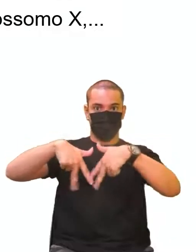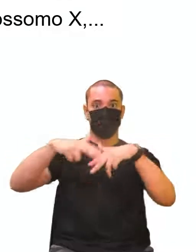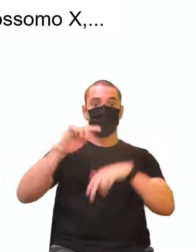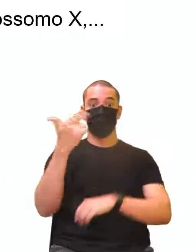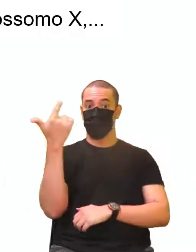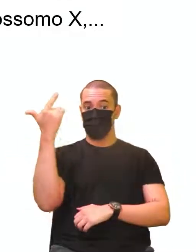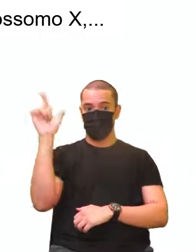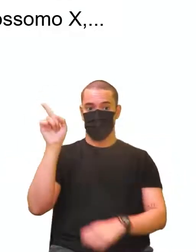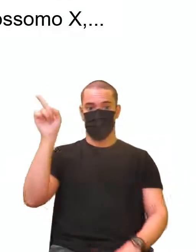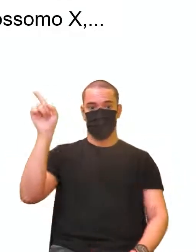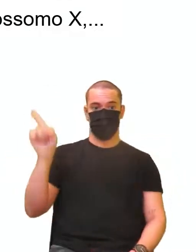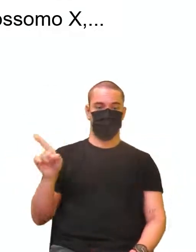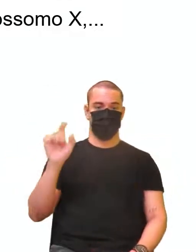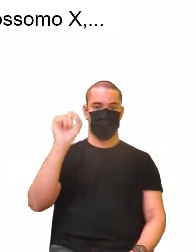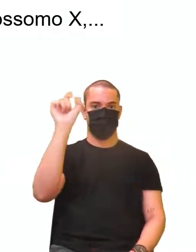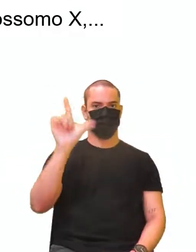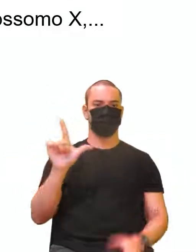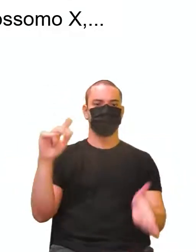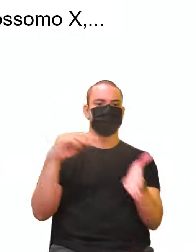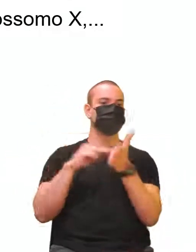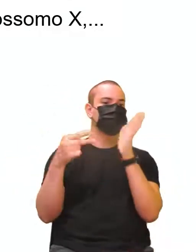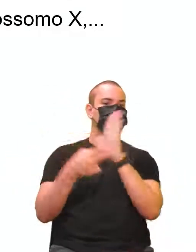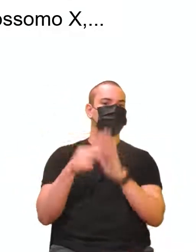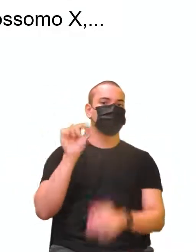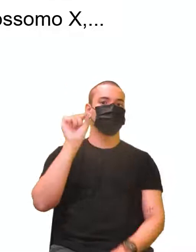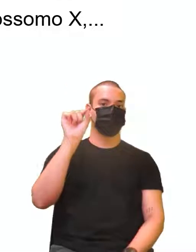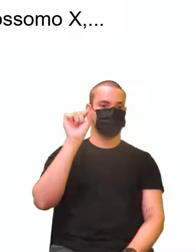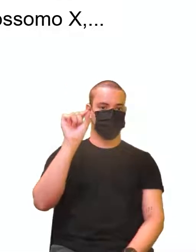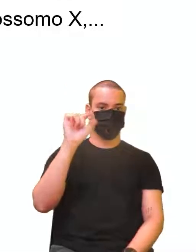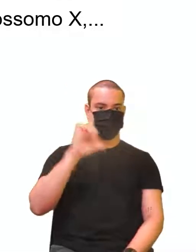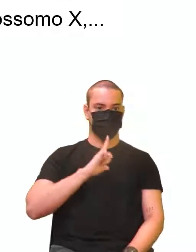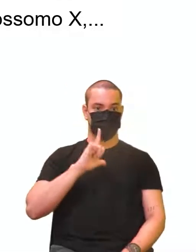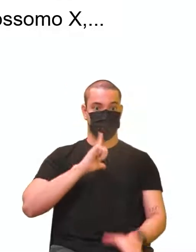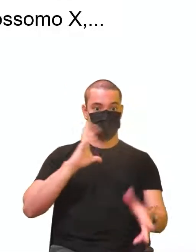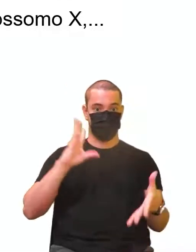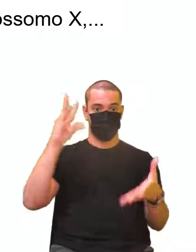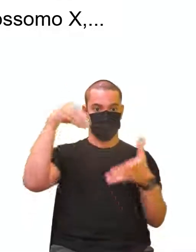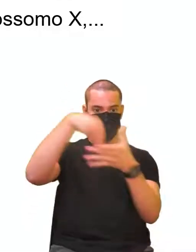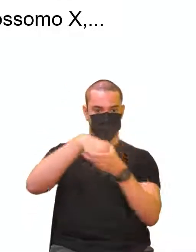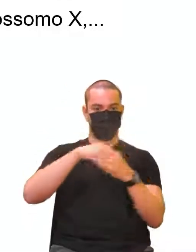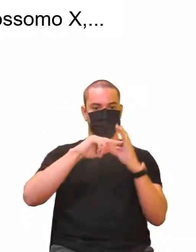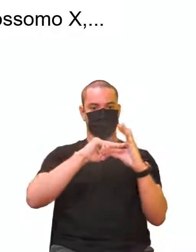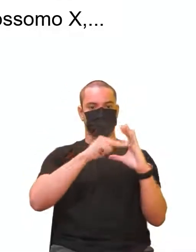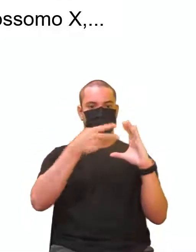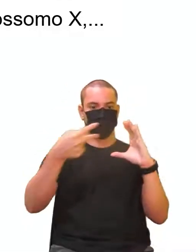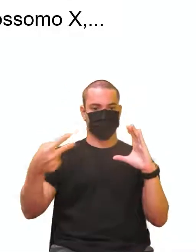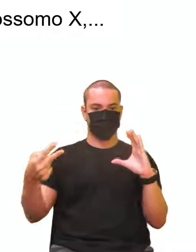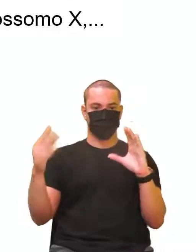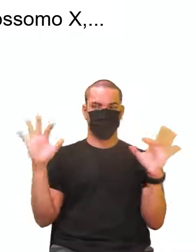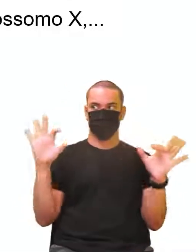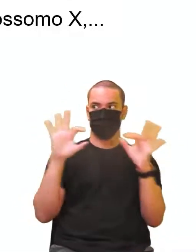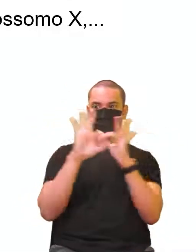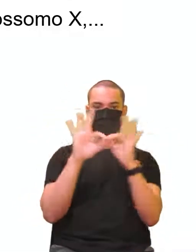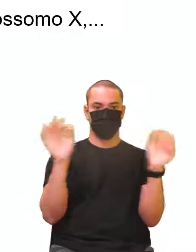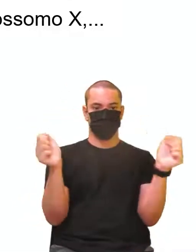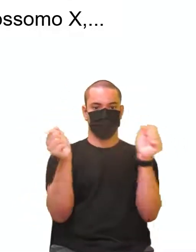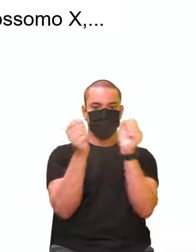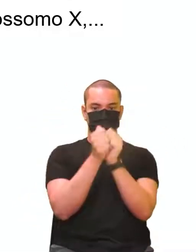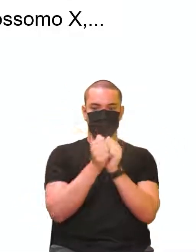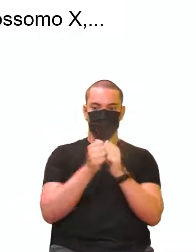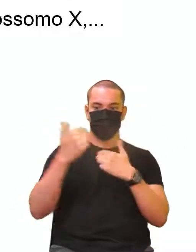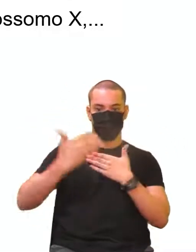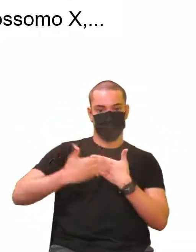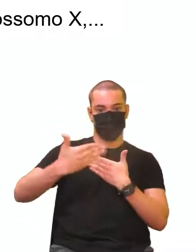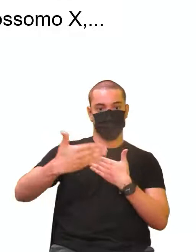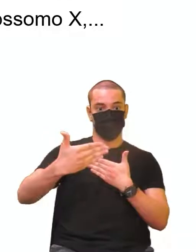Essa outra extremidade aqui, ela carrega os genes que são a herança ligada